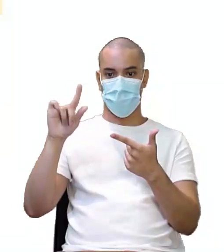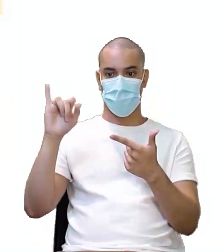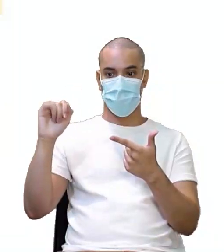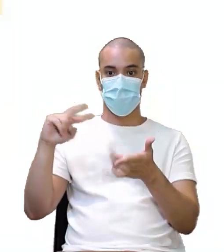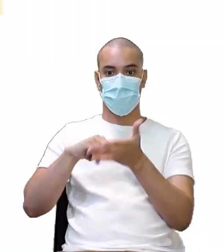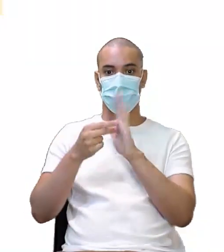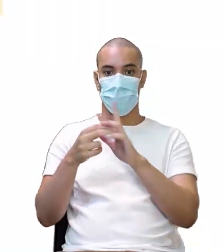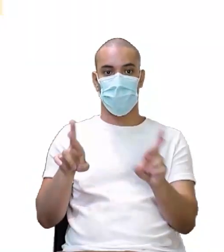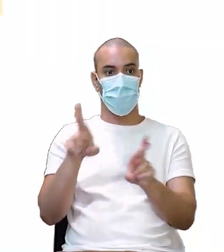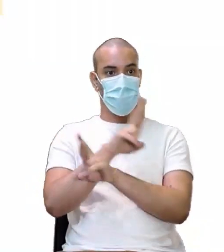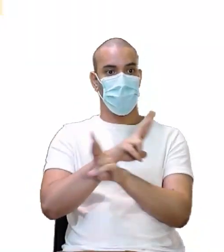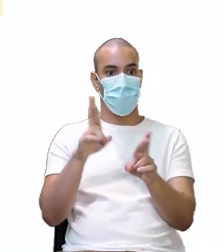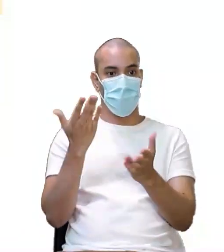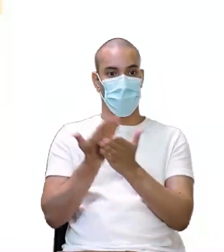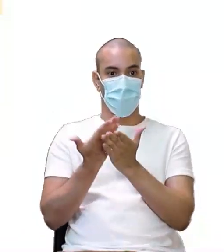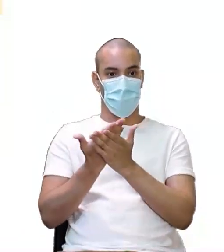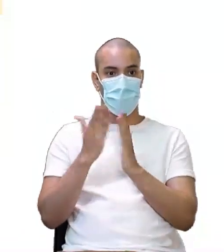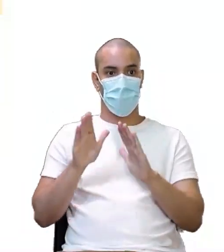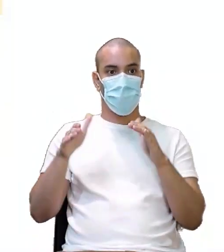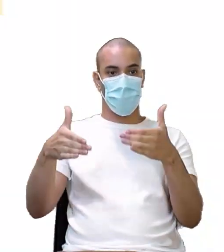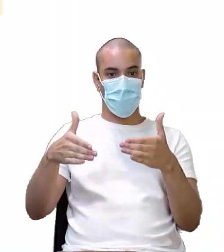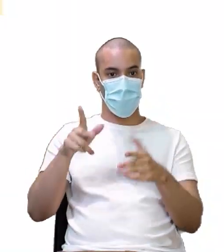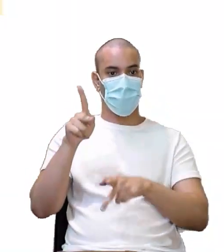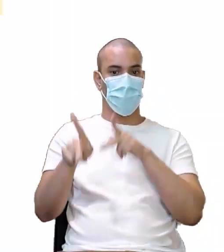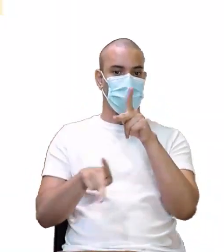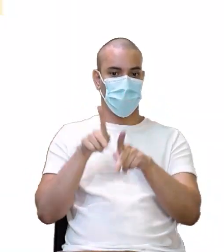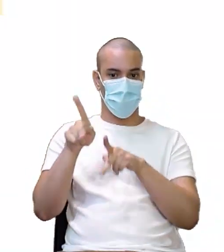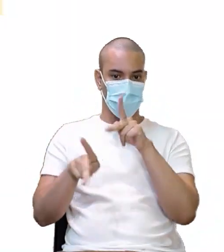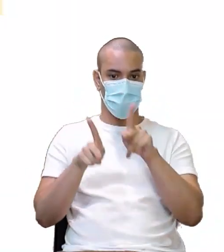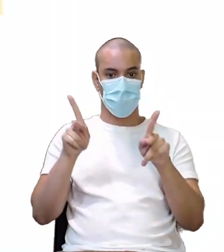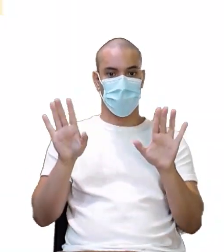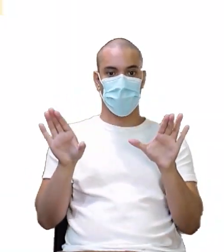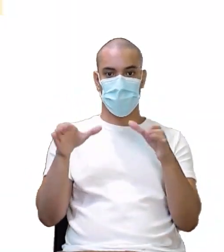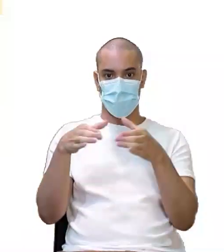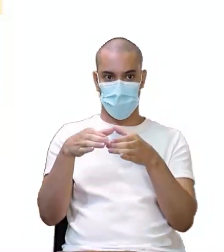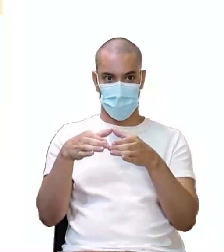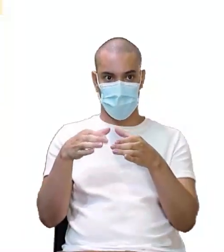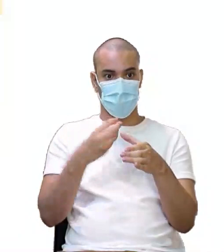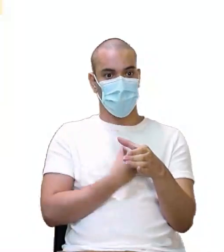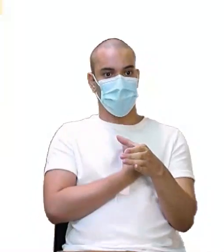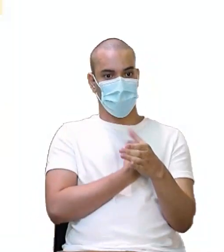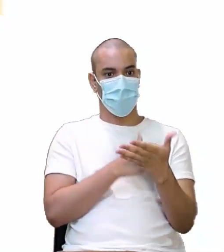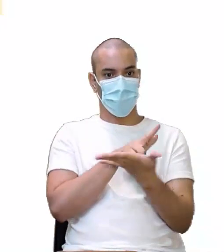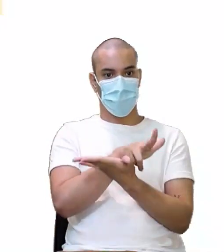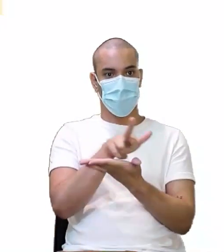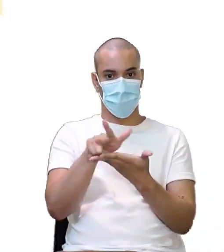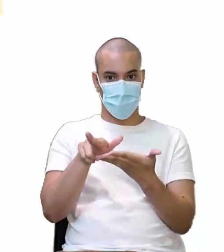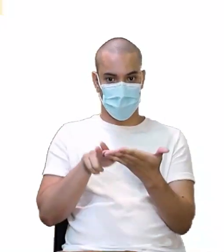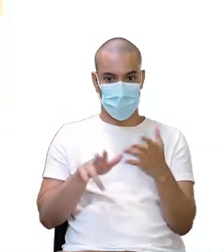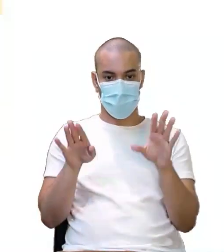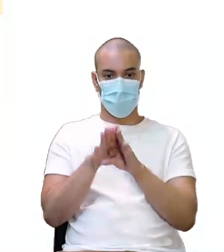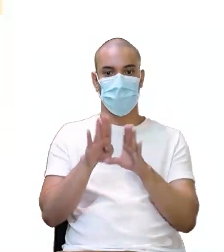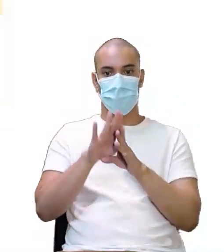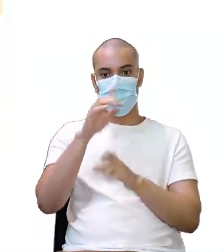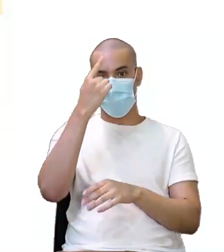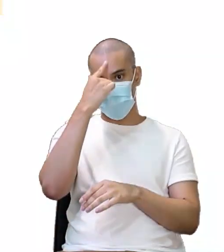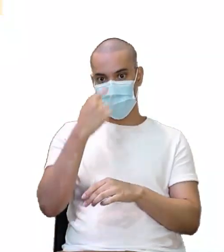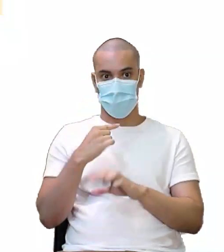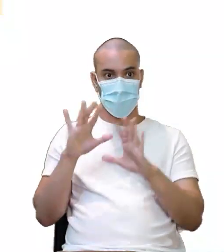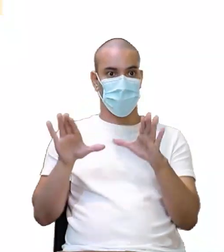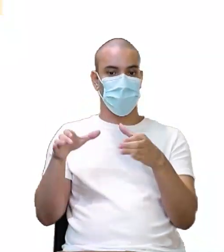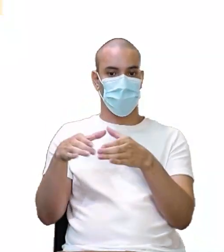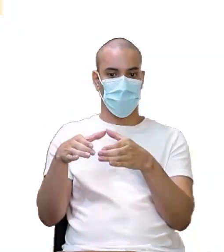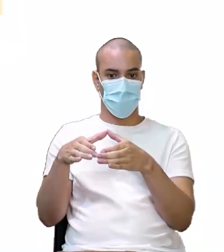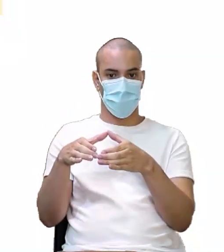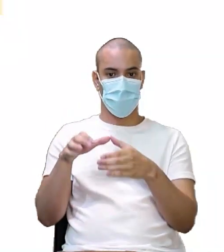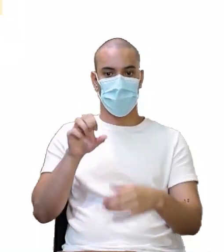relacionado ao estudo de uma determinada população, de um determinado grupo de seres vivos, né? Uma determinada espécie.